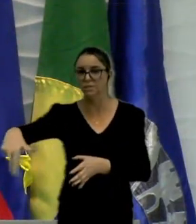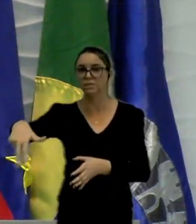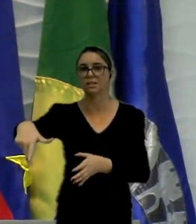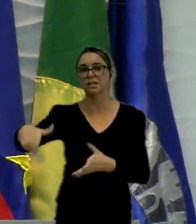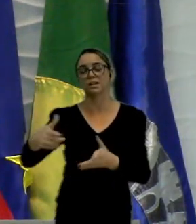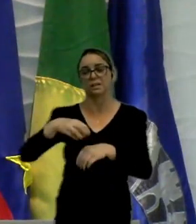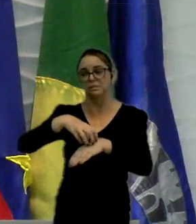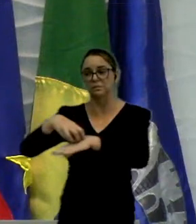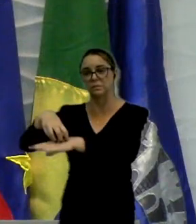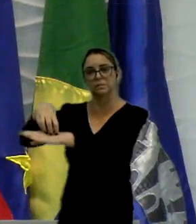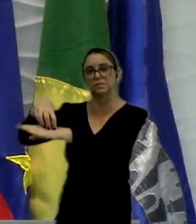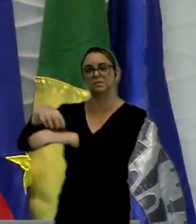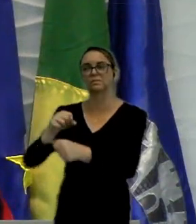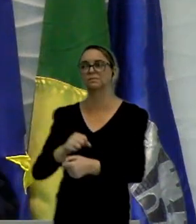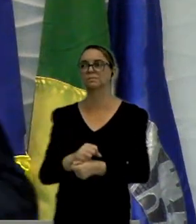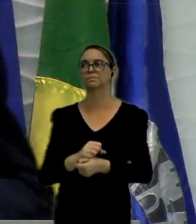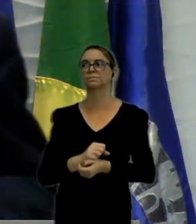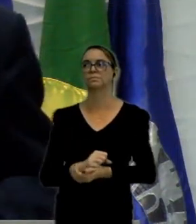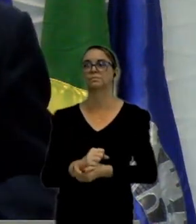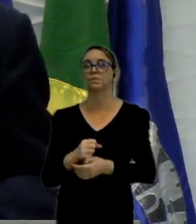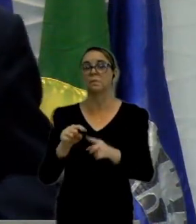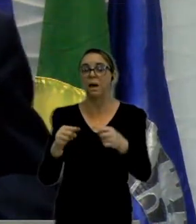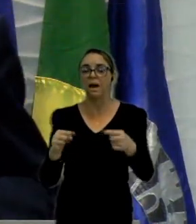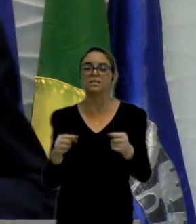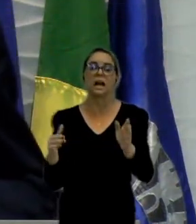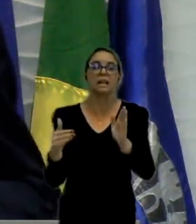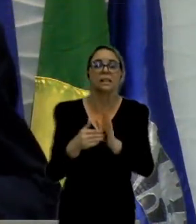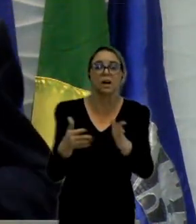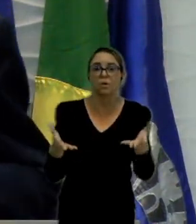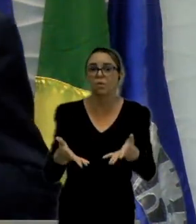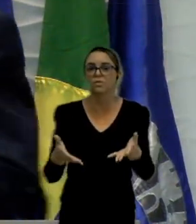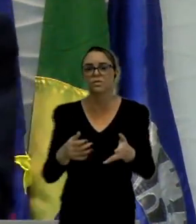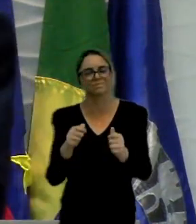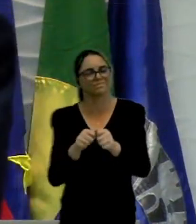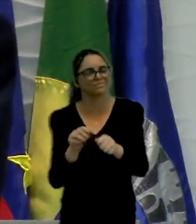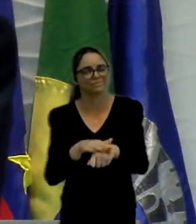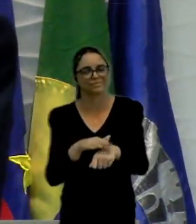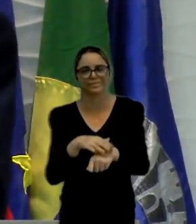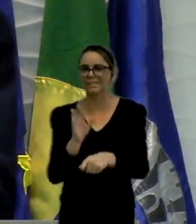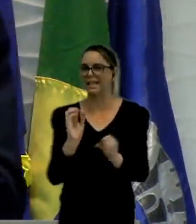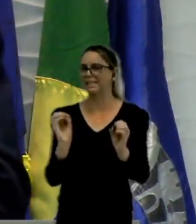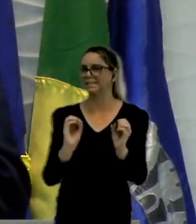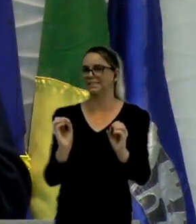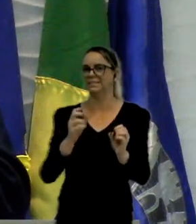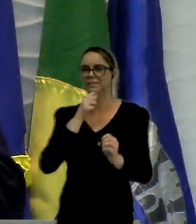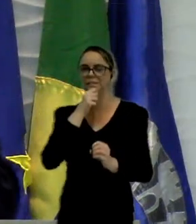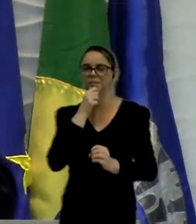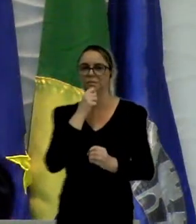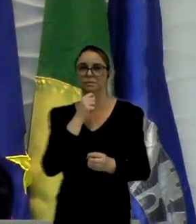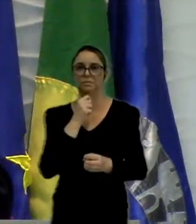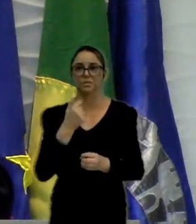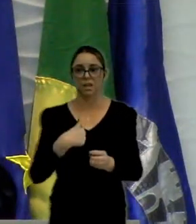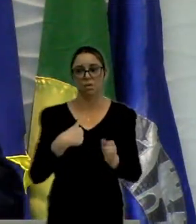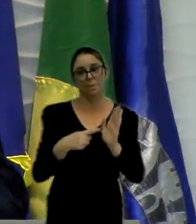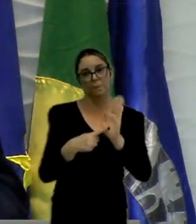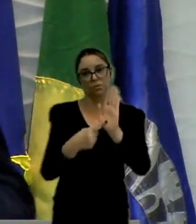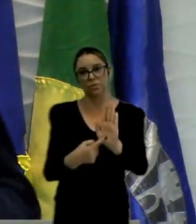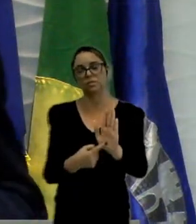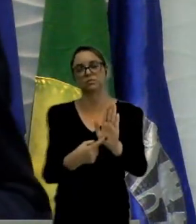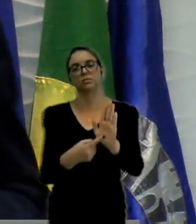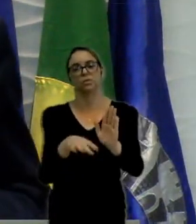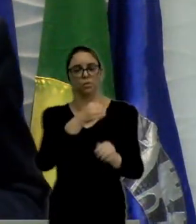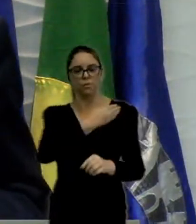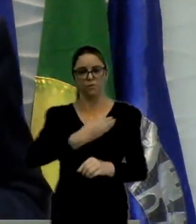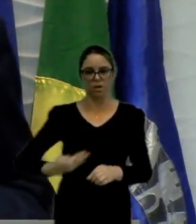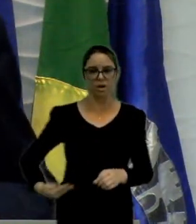Cachoeirinha. E até agora, ninguém fez nada. Hoje eu estou pedindo aqui e apresentando um requerimento ao governo